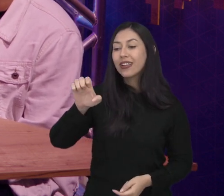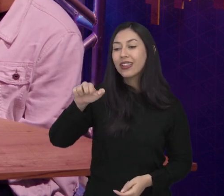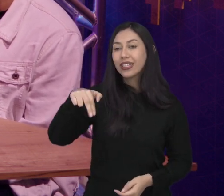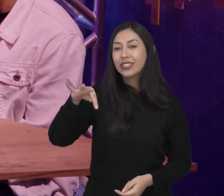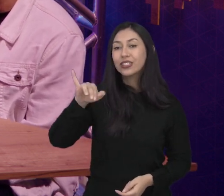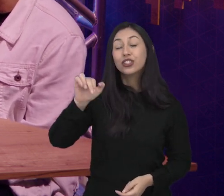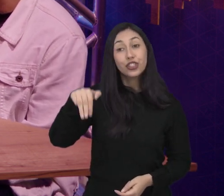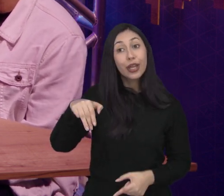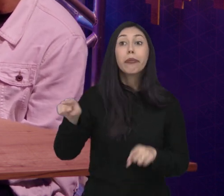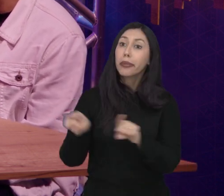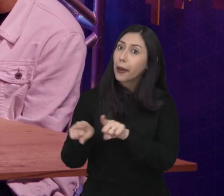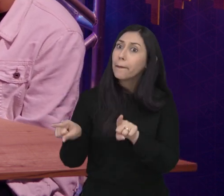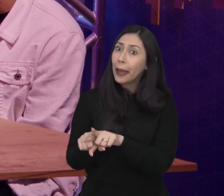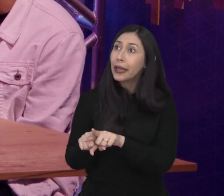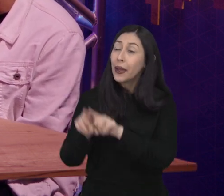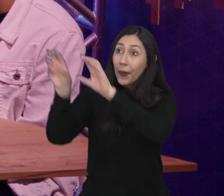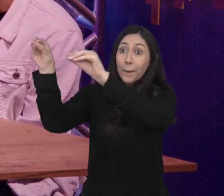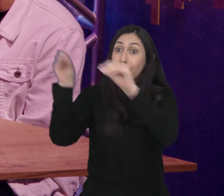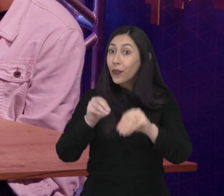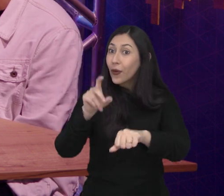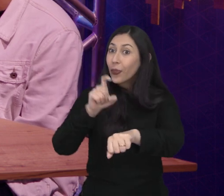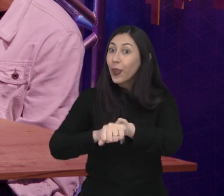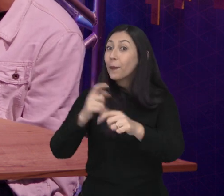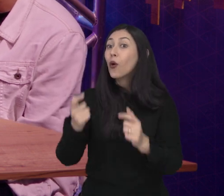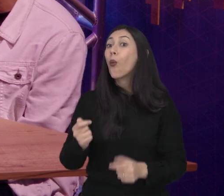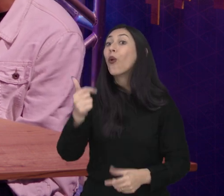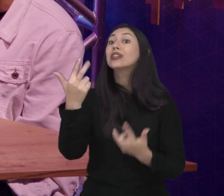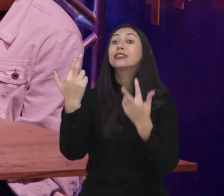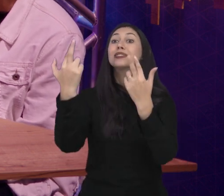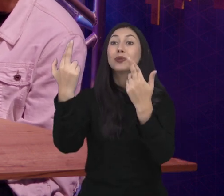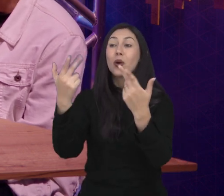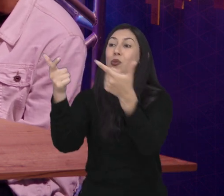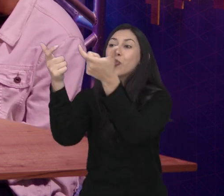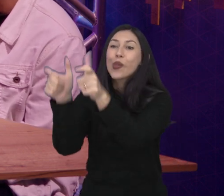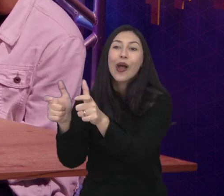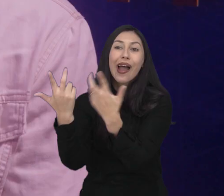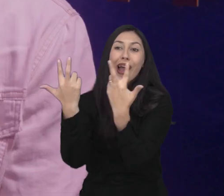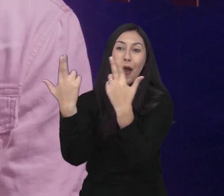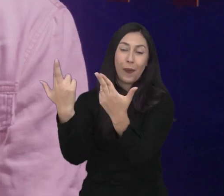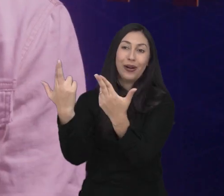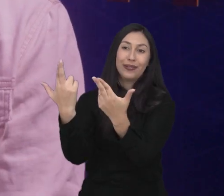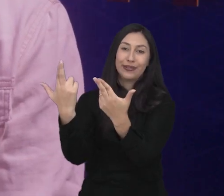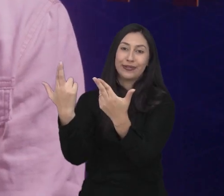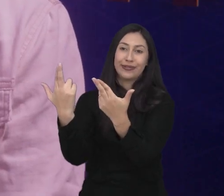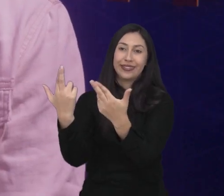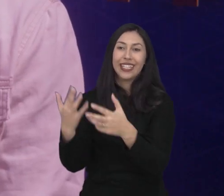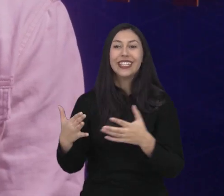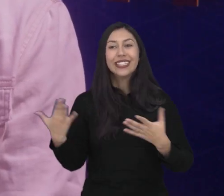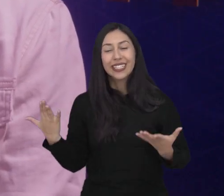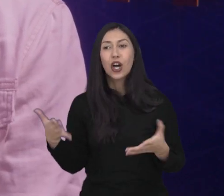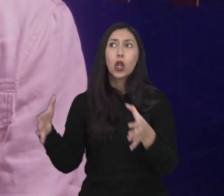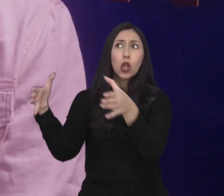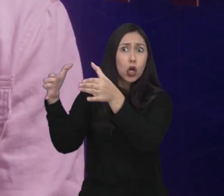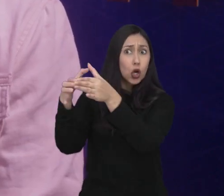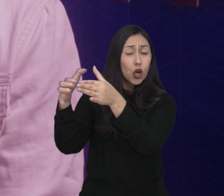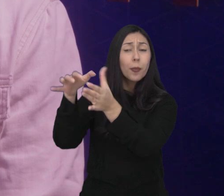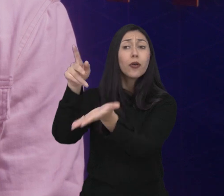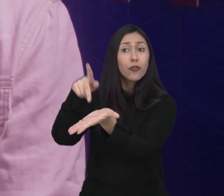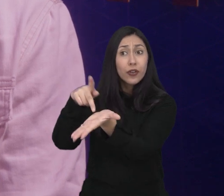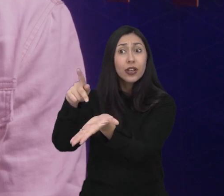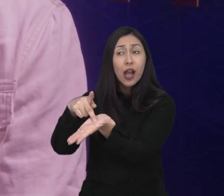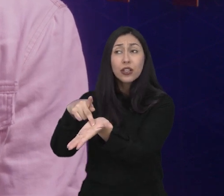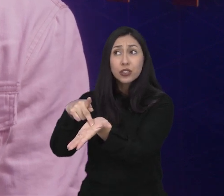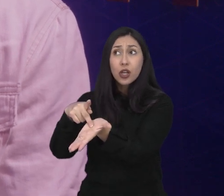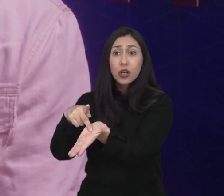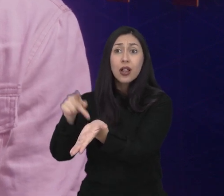ele também saiu do porto de Gênova mais ou menos nessa época para vir para cá. Então, assim, foi nessa